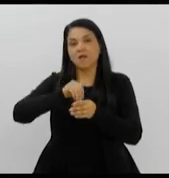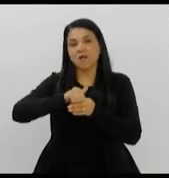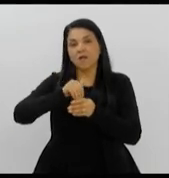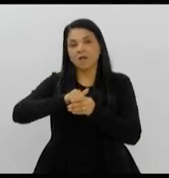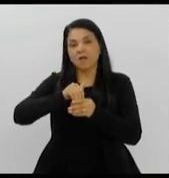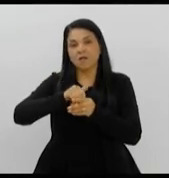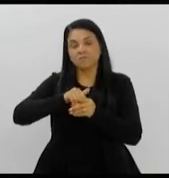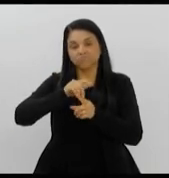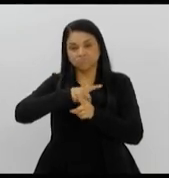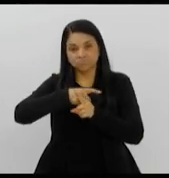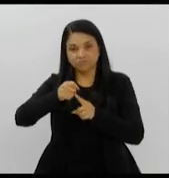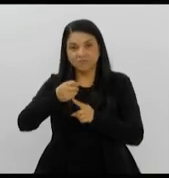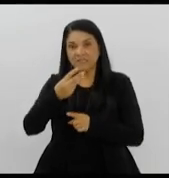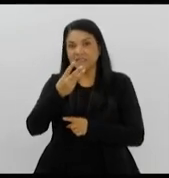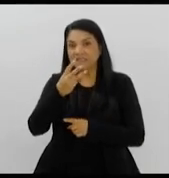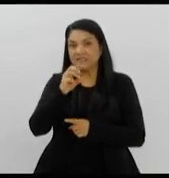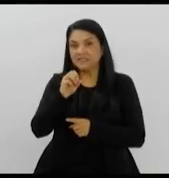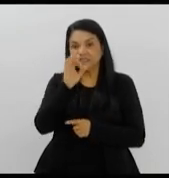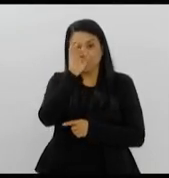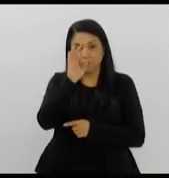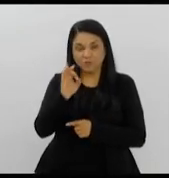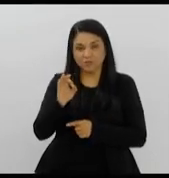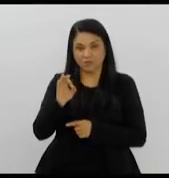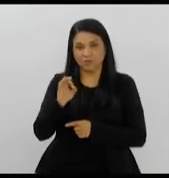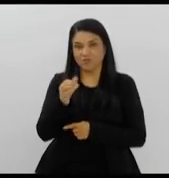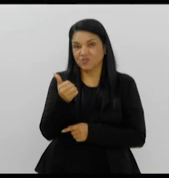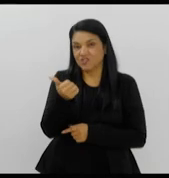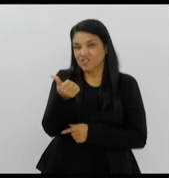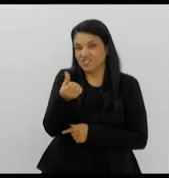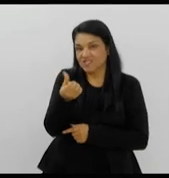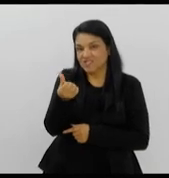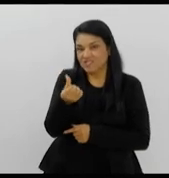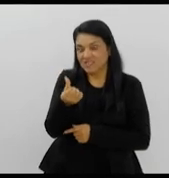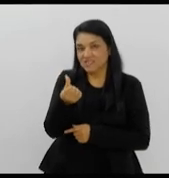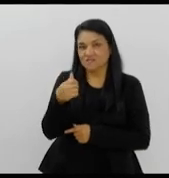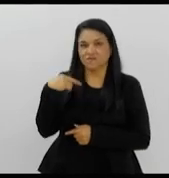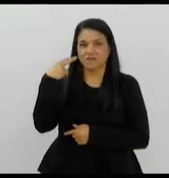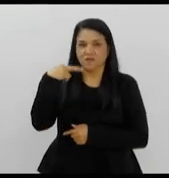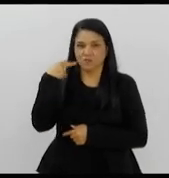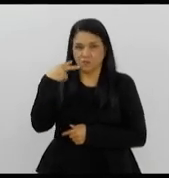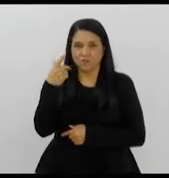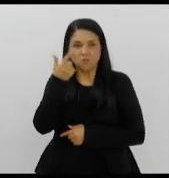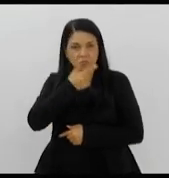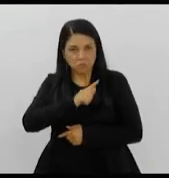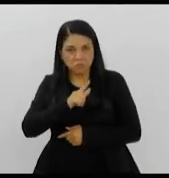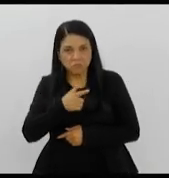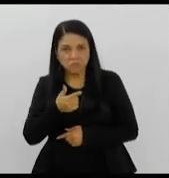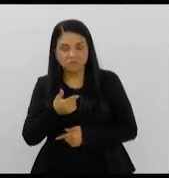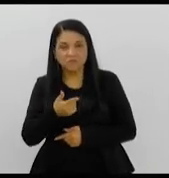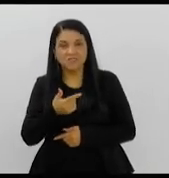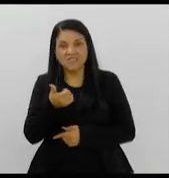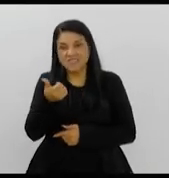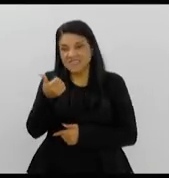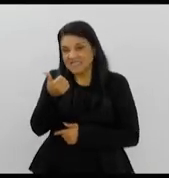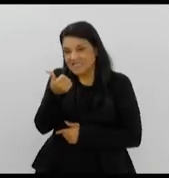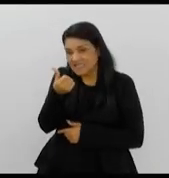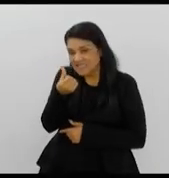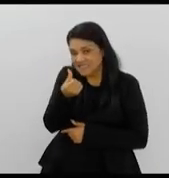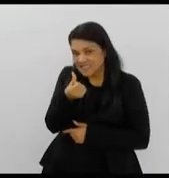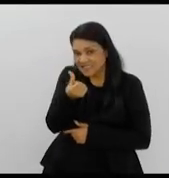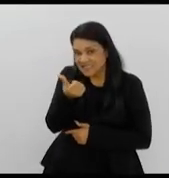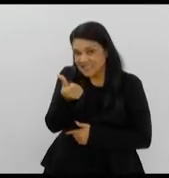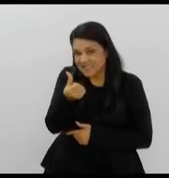das cadeiras, 16 vereadores. Mas para 16 vereadores